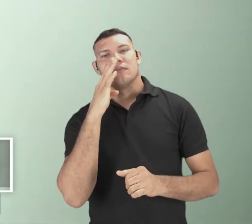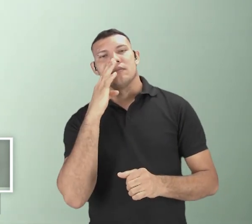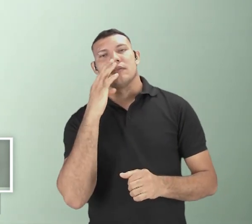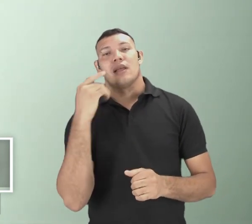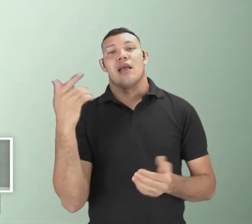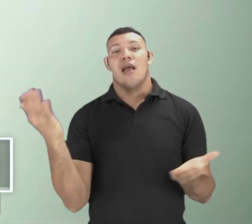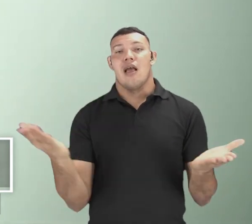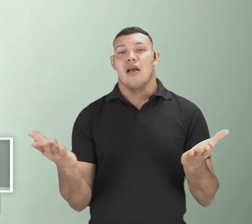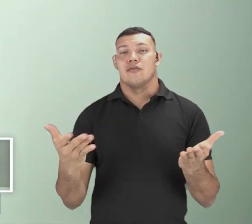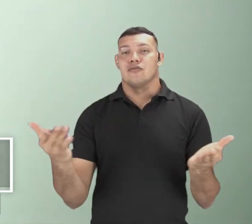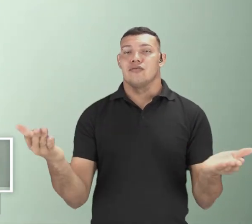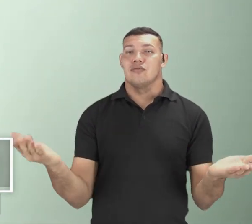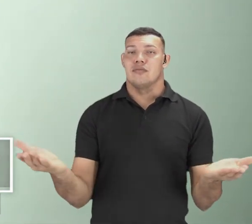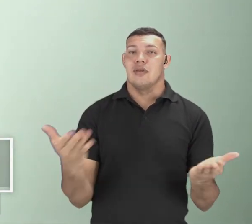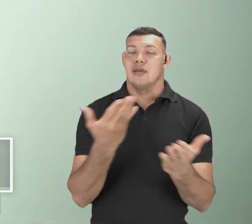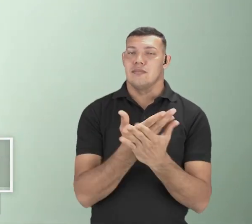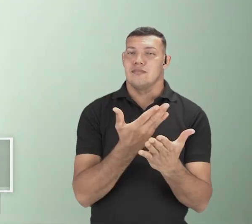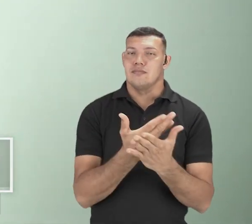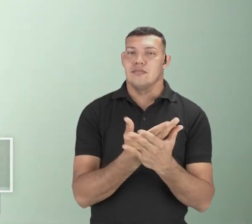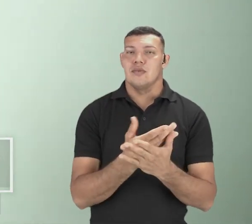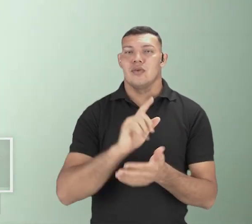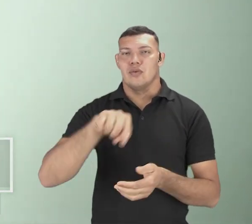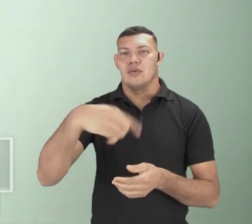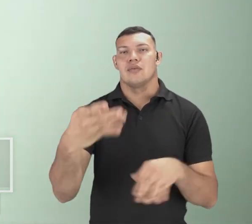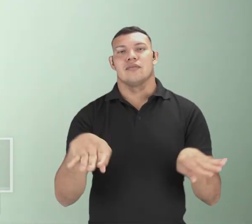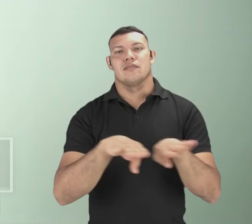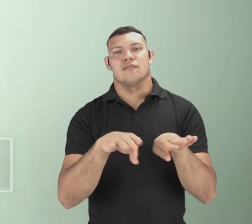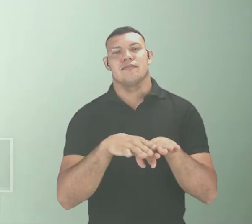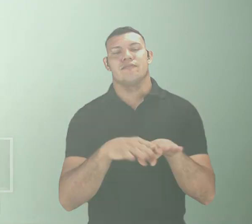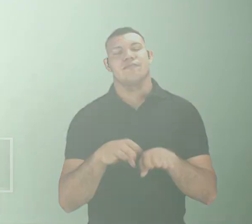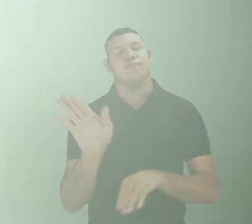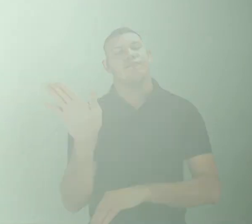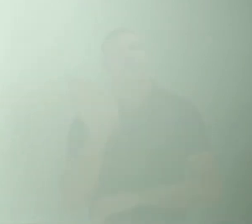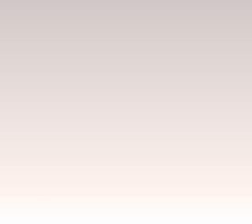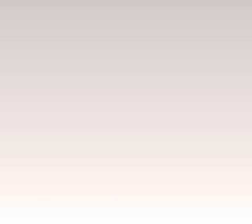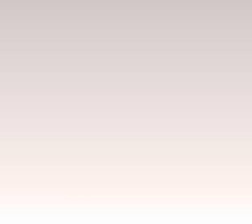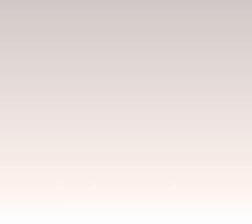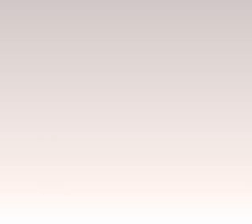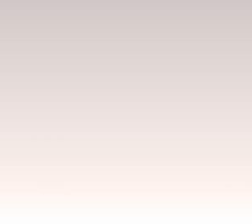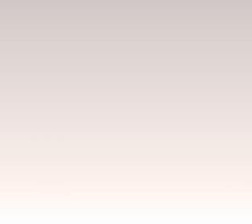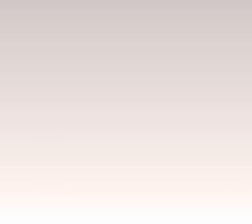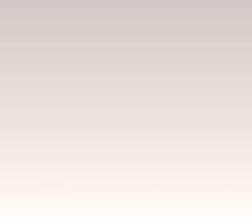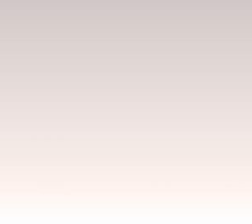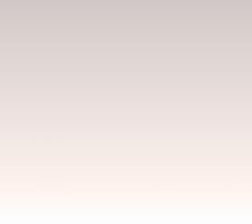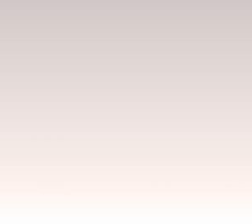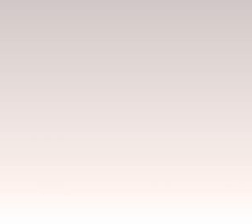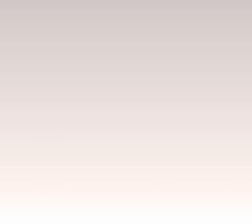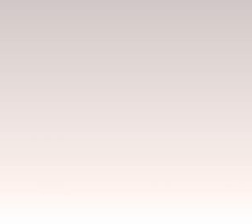conteúdos que também possam lhe interessar. Até a próxima aula.